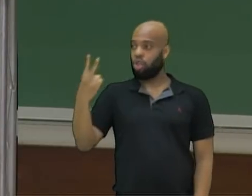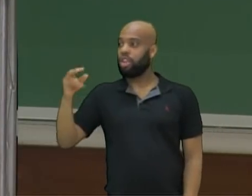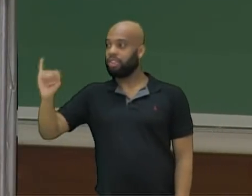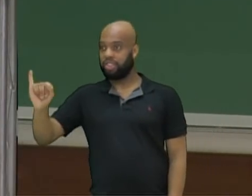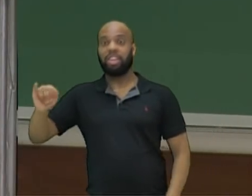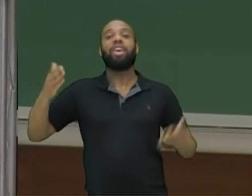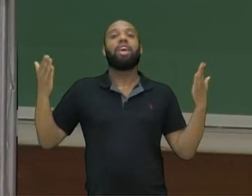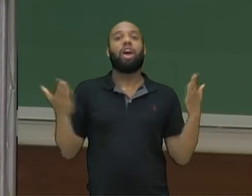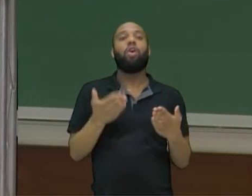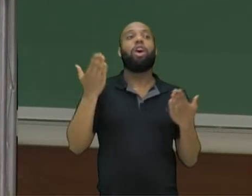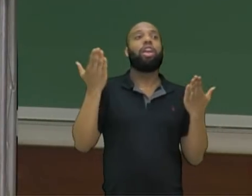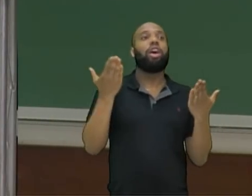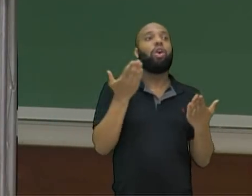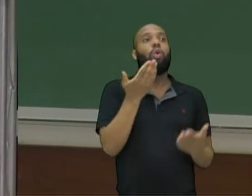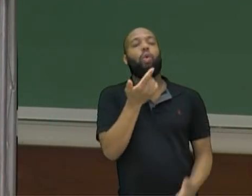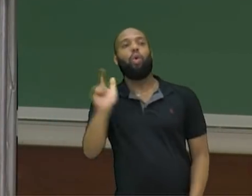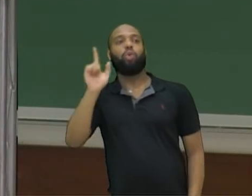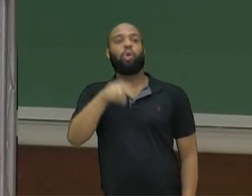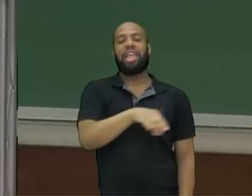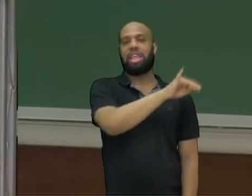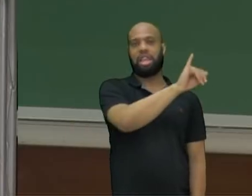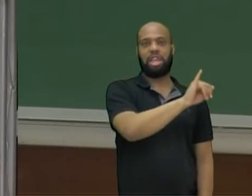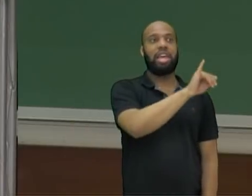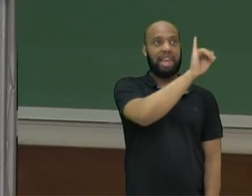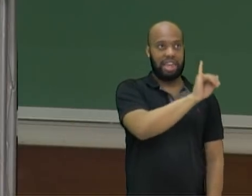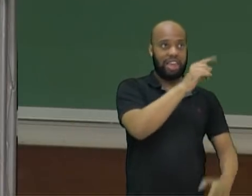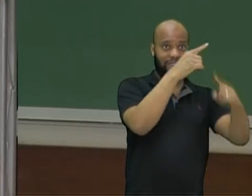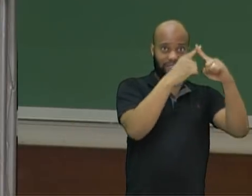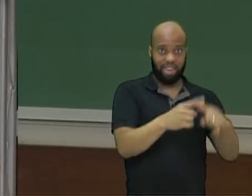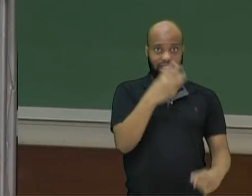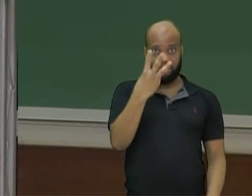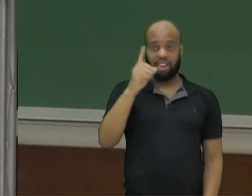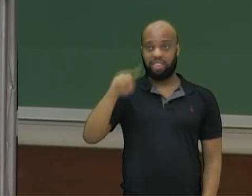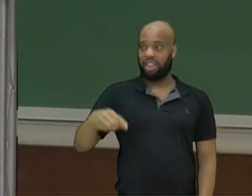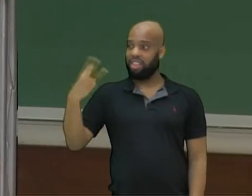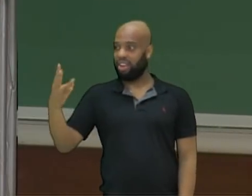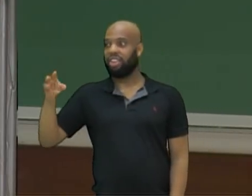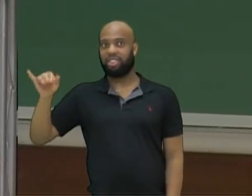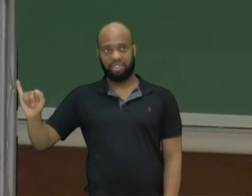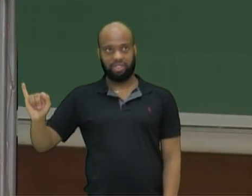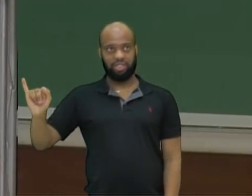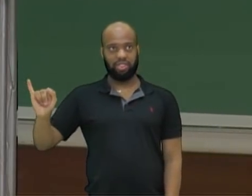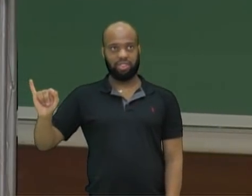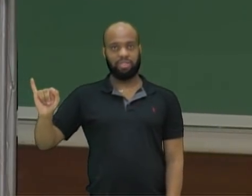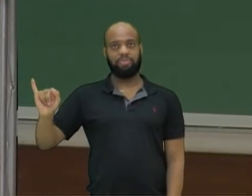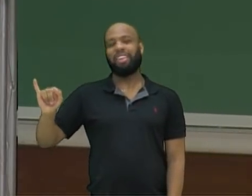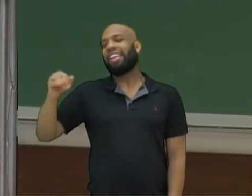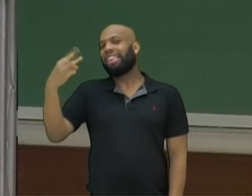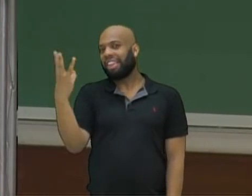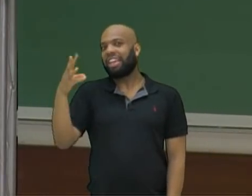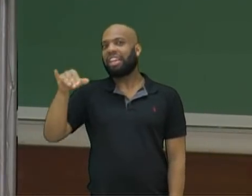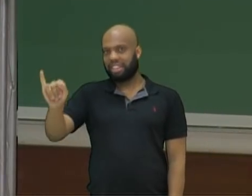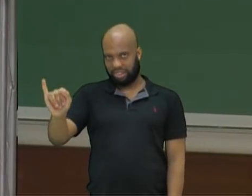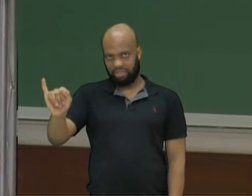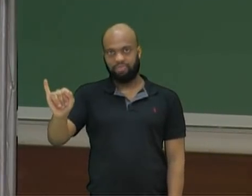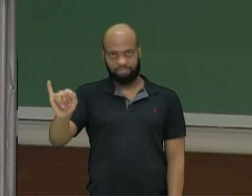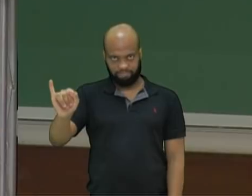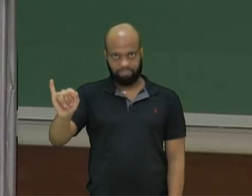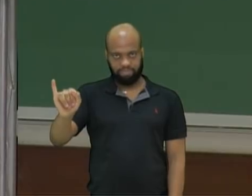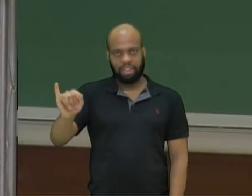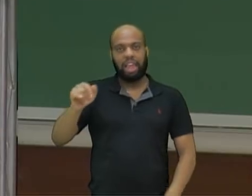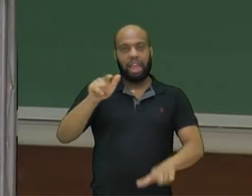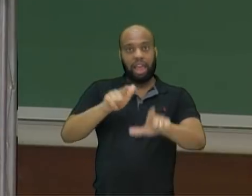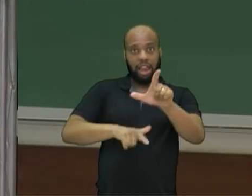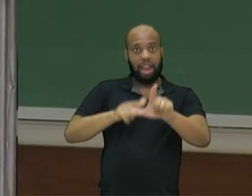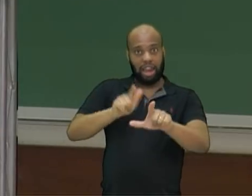2, agora eu vou multiplicar o I. I vezes 3, I 3, não, a gente coloca 3I, que a